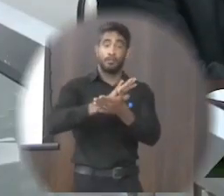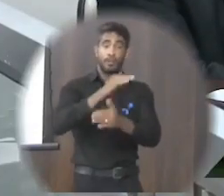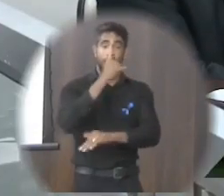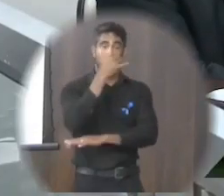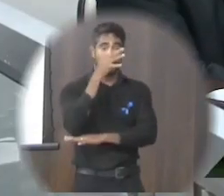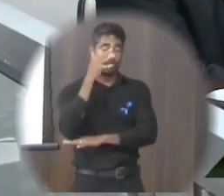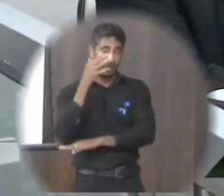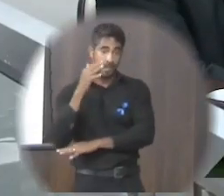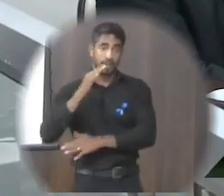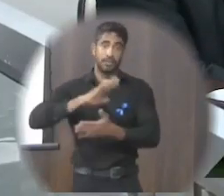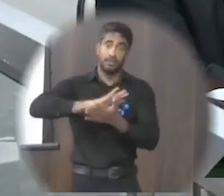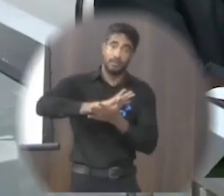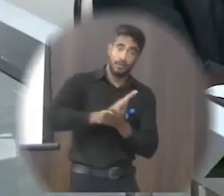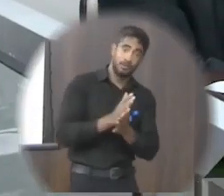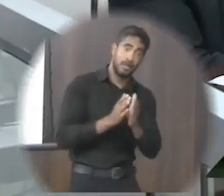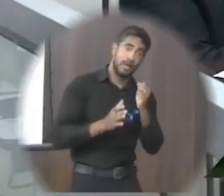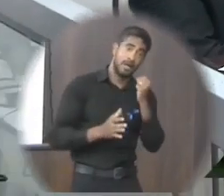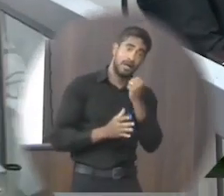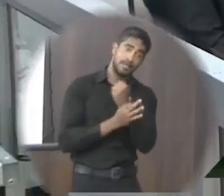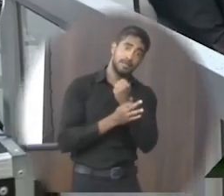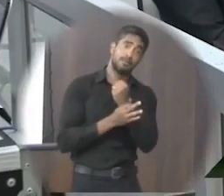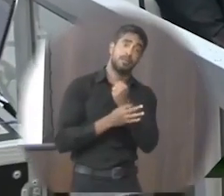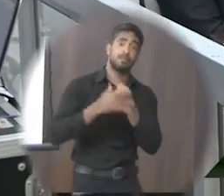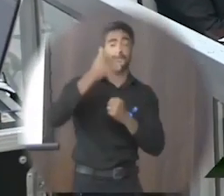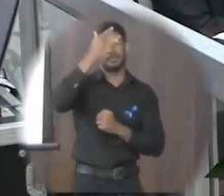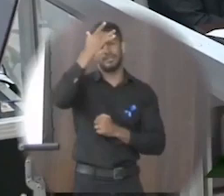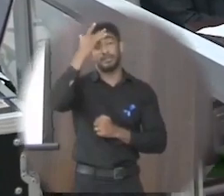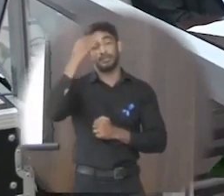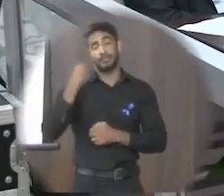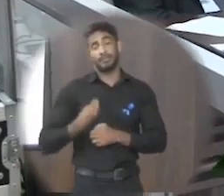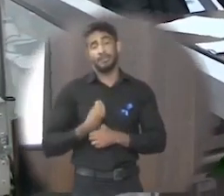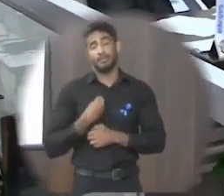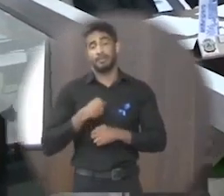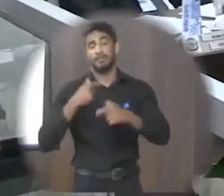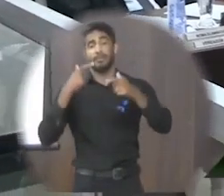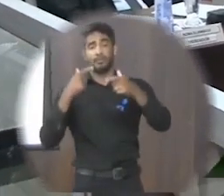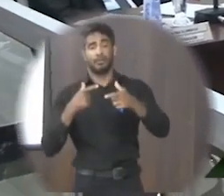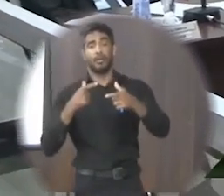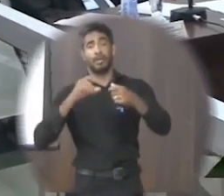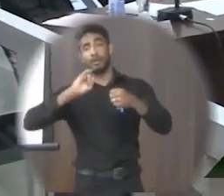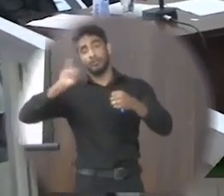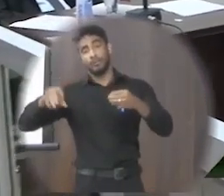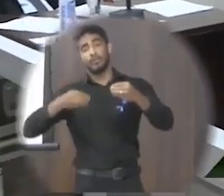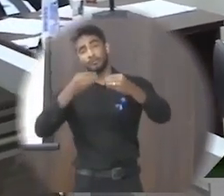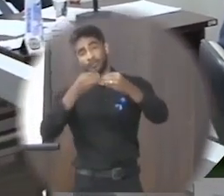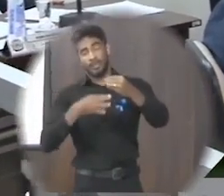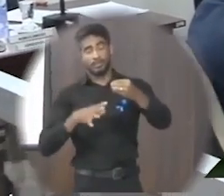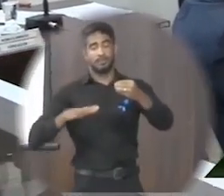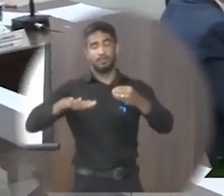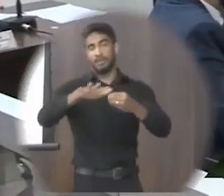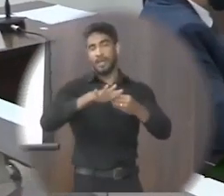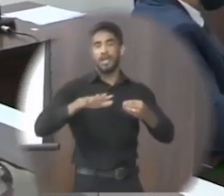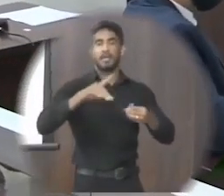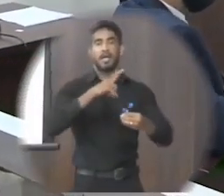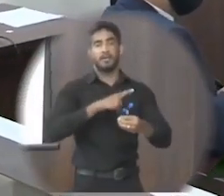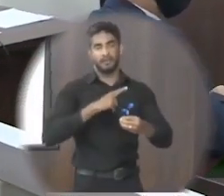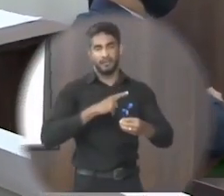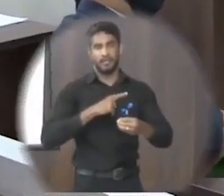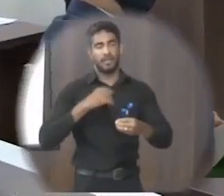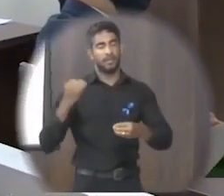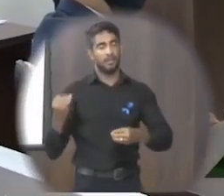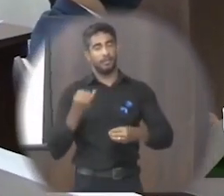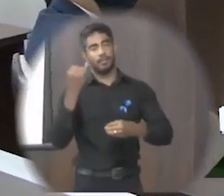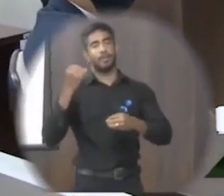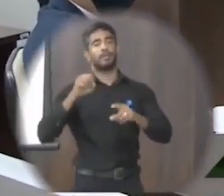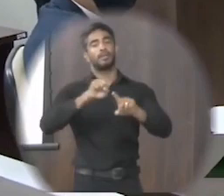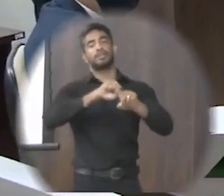prejudicar a segurança e integridade física dos moradores. Justificativa: as áreas institucionais e verdes possuem grande importância